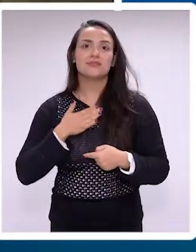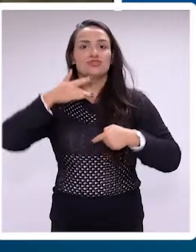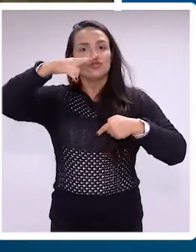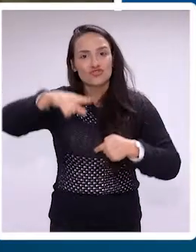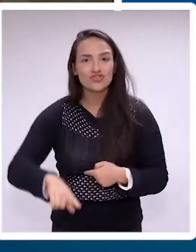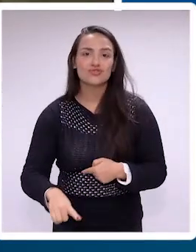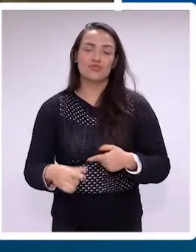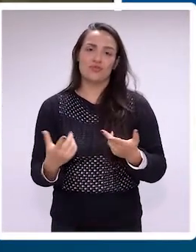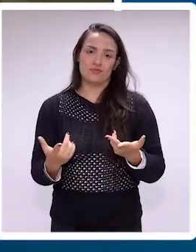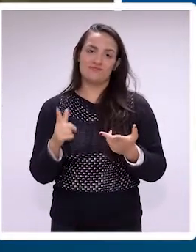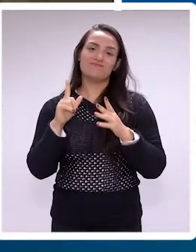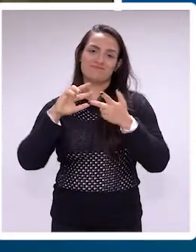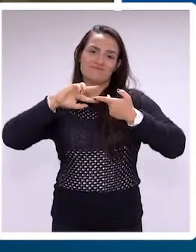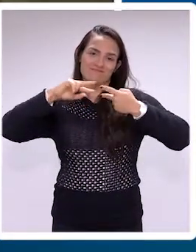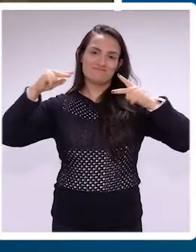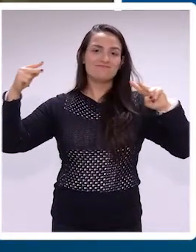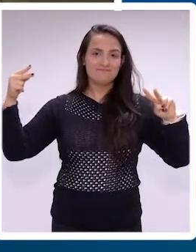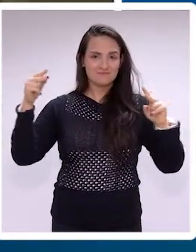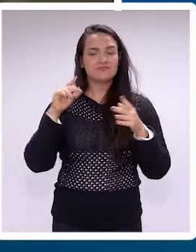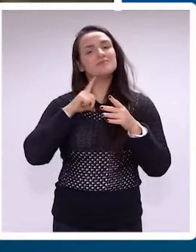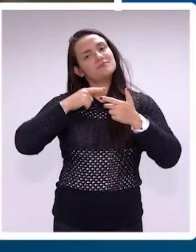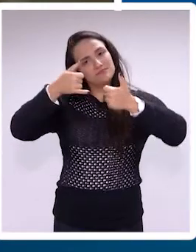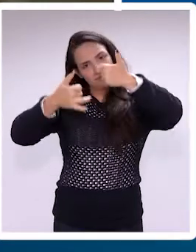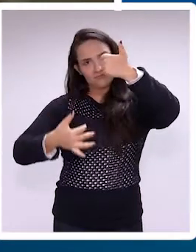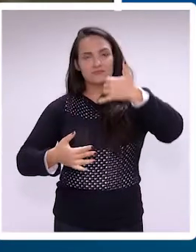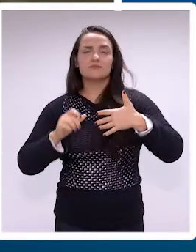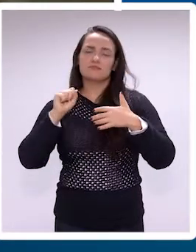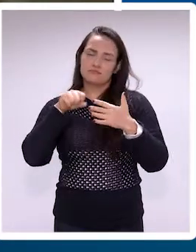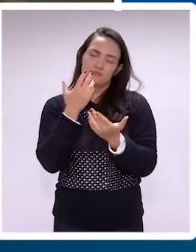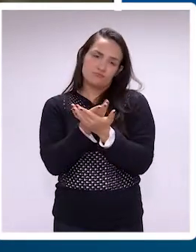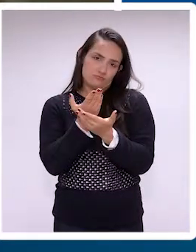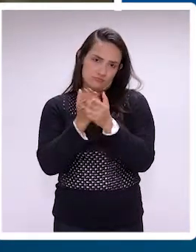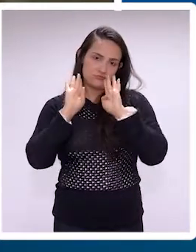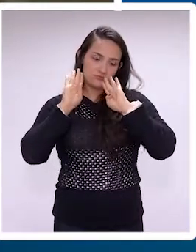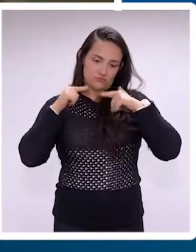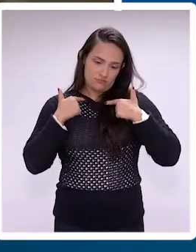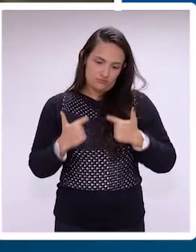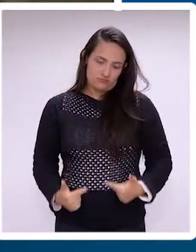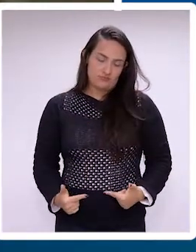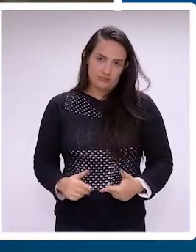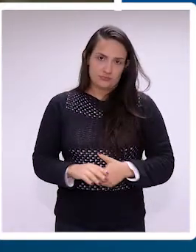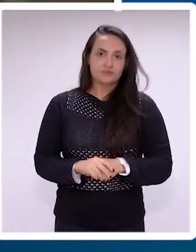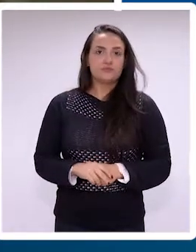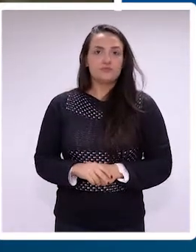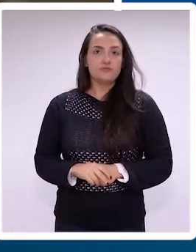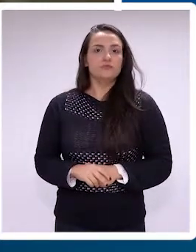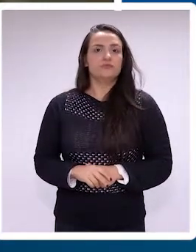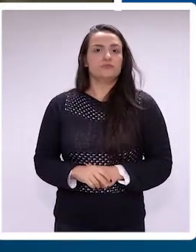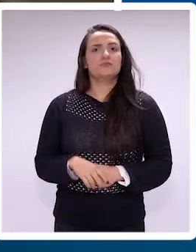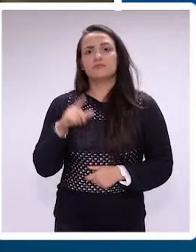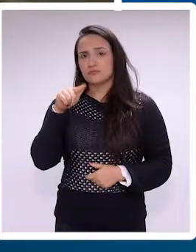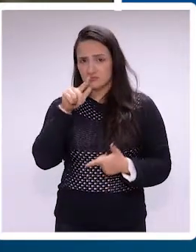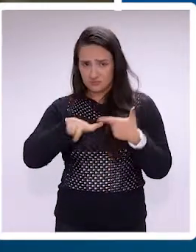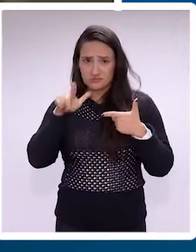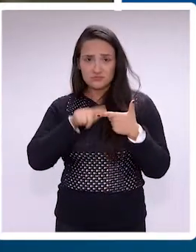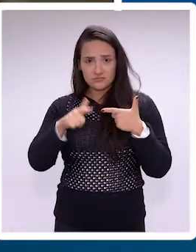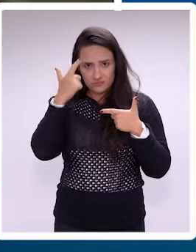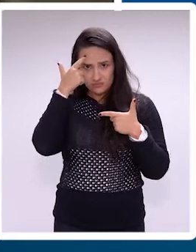E isso tem toda uma explicação biológica, não é só psicológico.